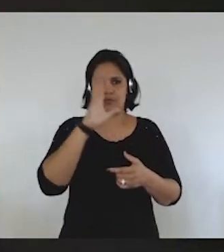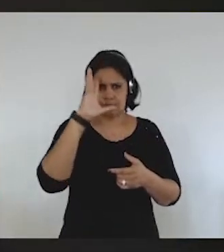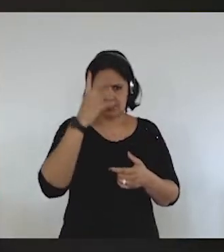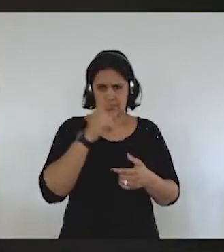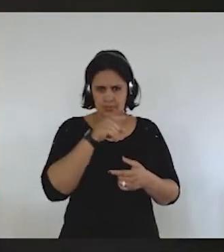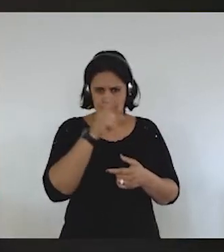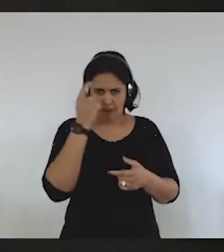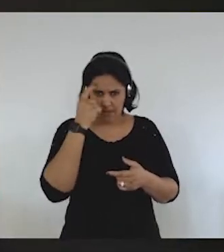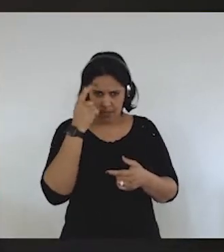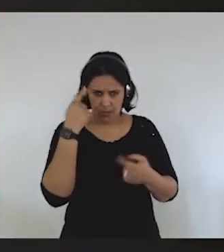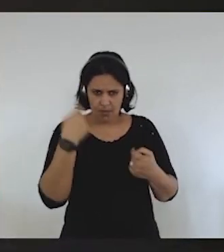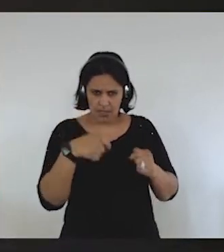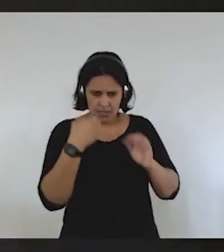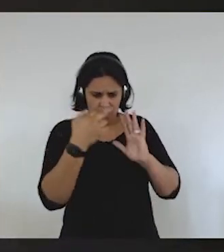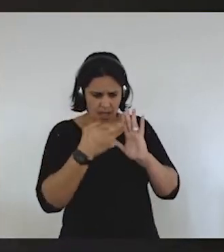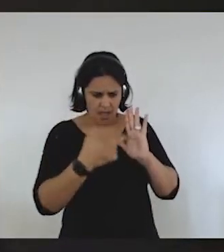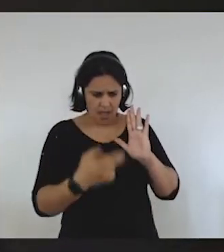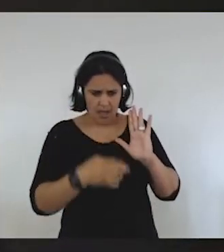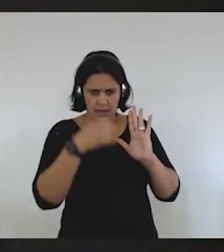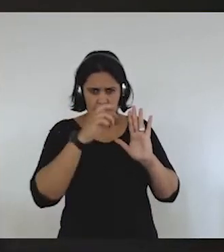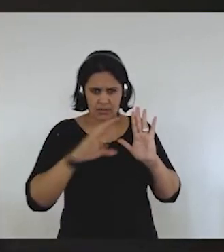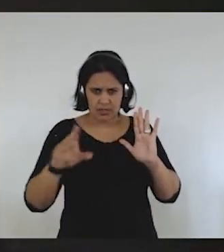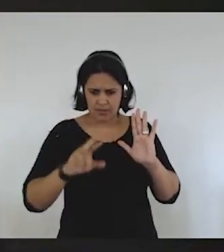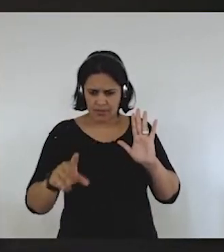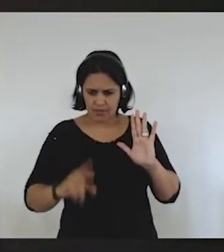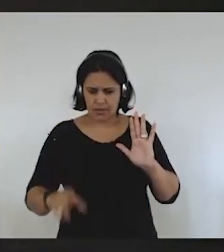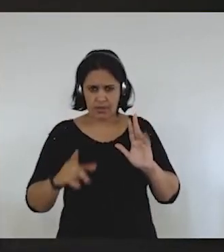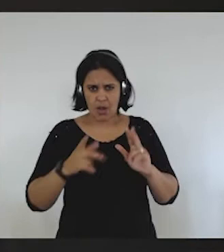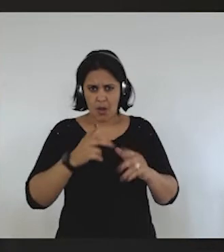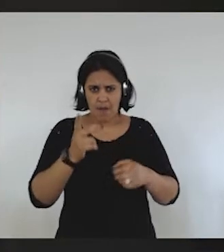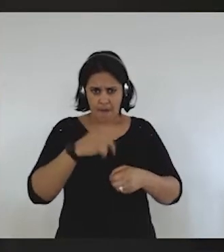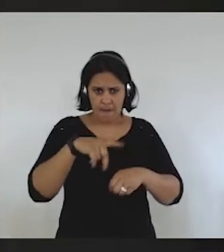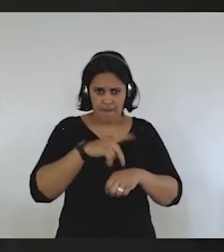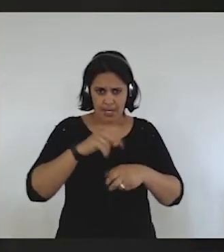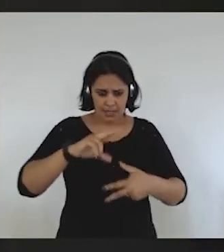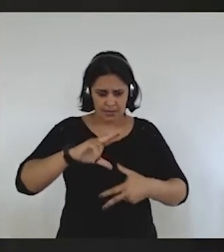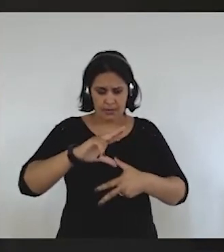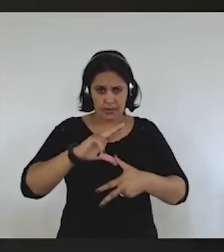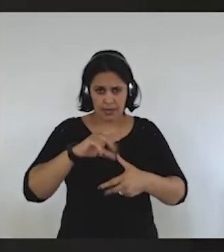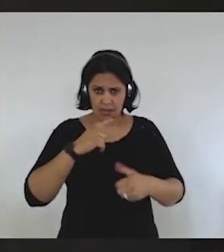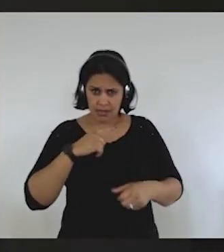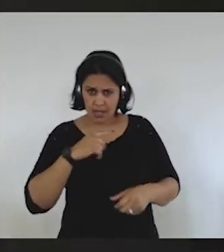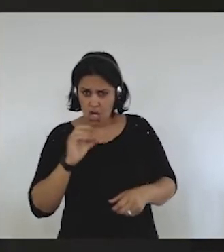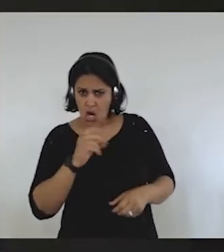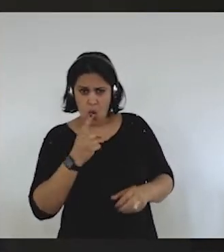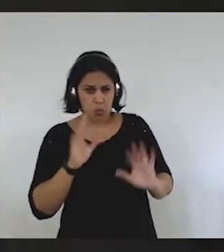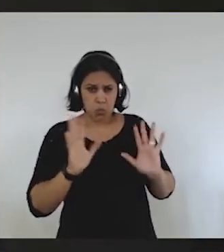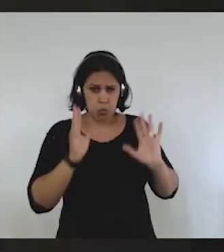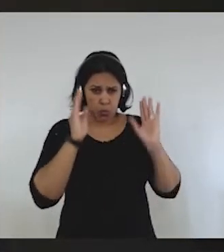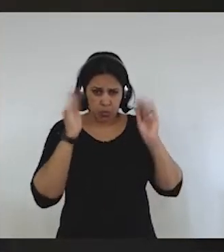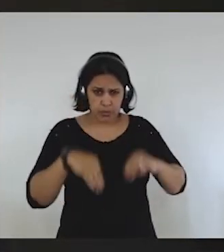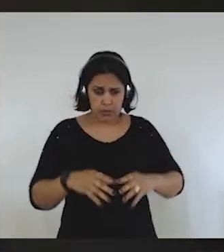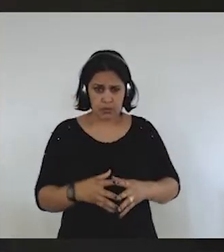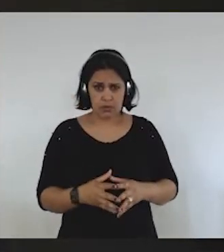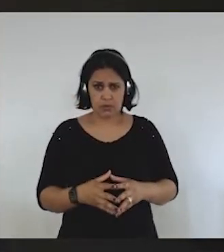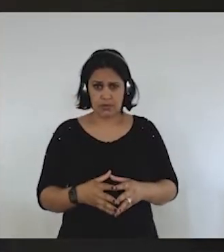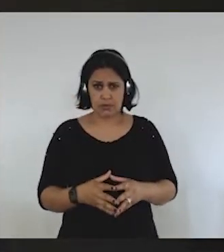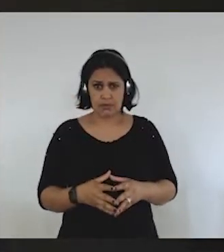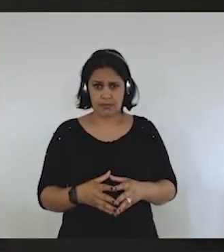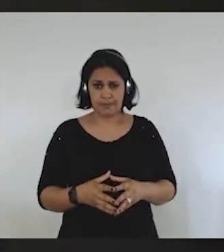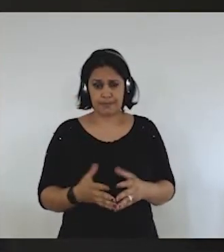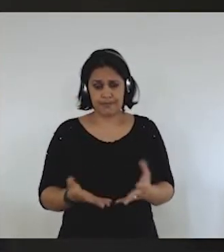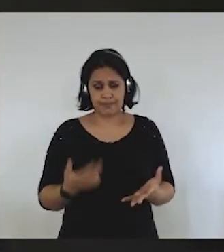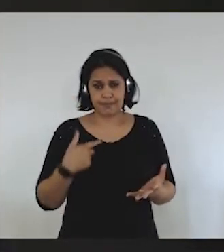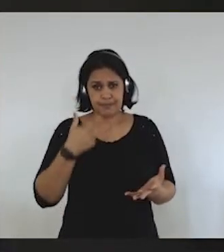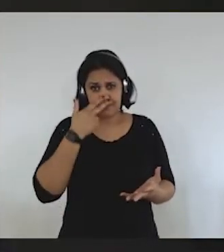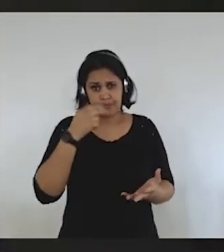que ter um regramento distinto para os países parceiros do Mercosul, ou isso sequer foi cogitado? E aqui eu acho,